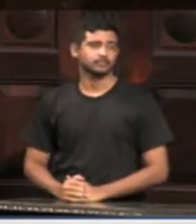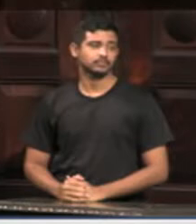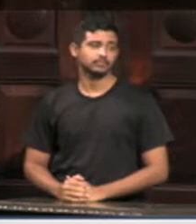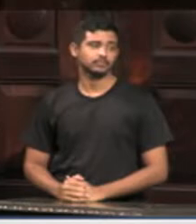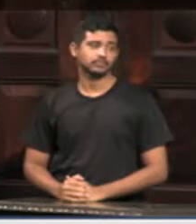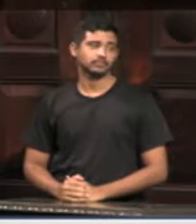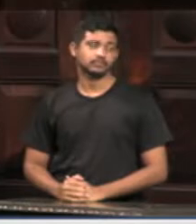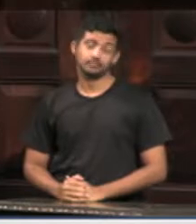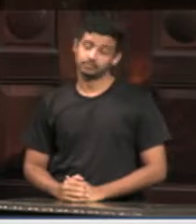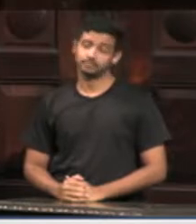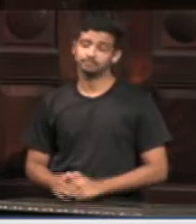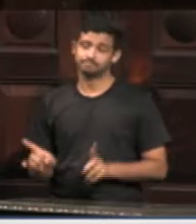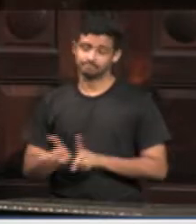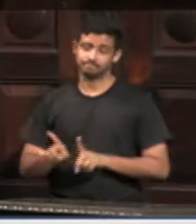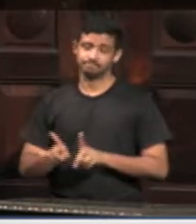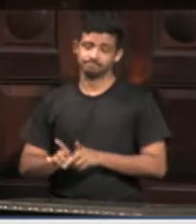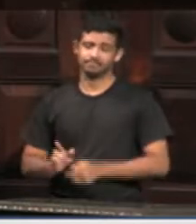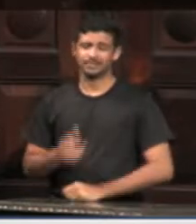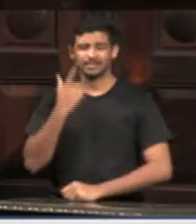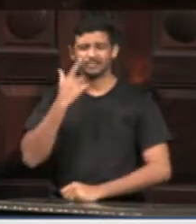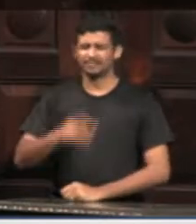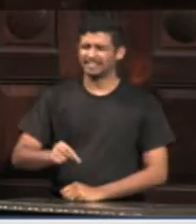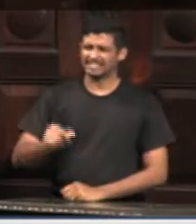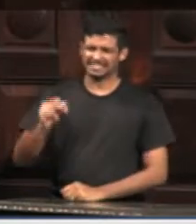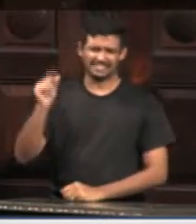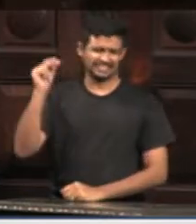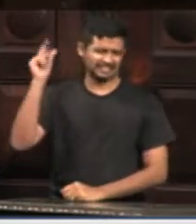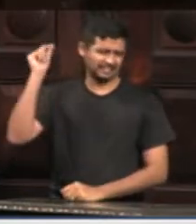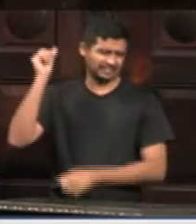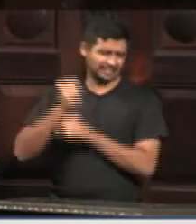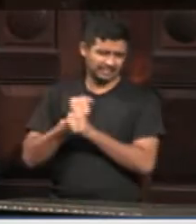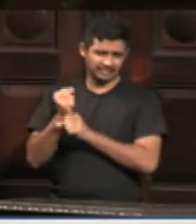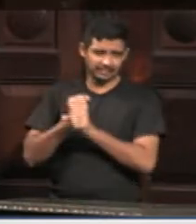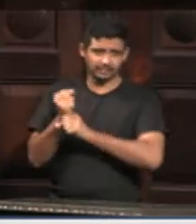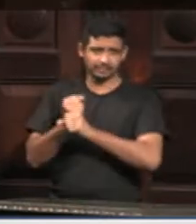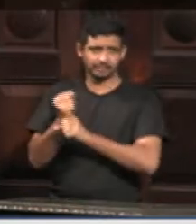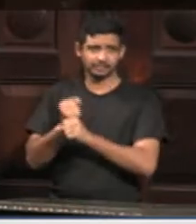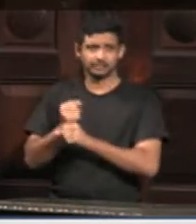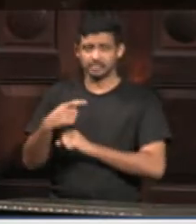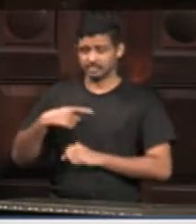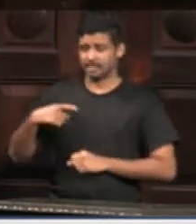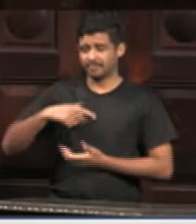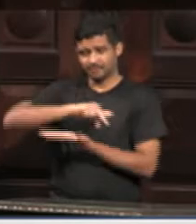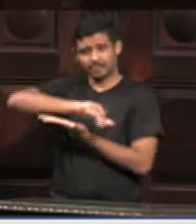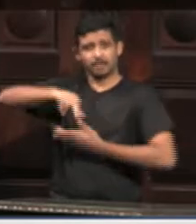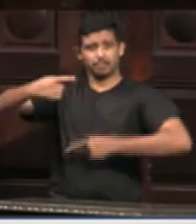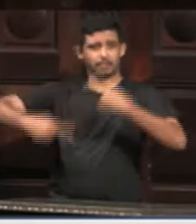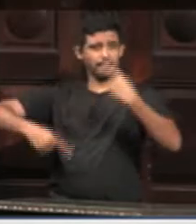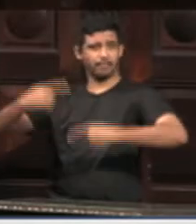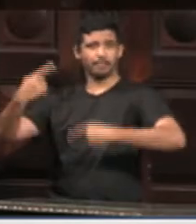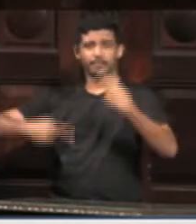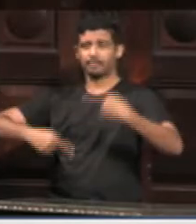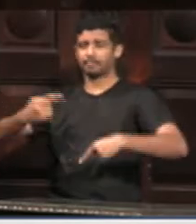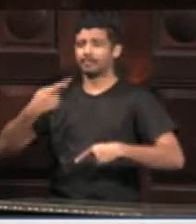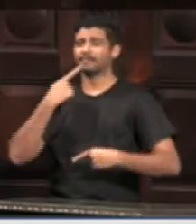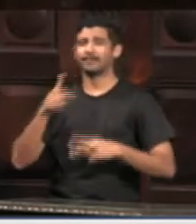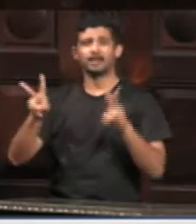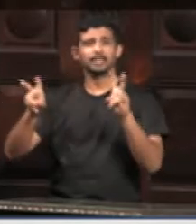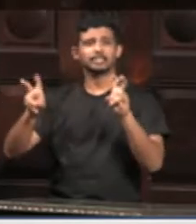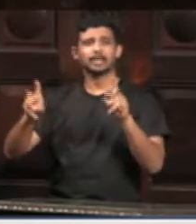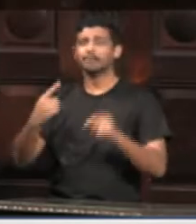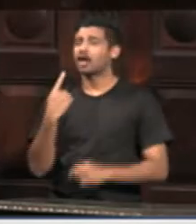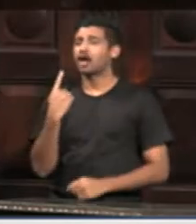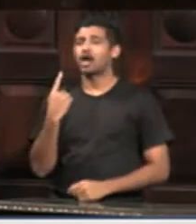Aliás, há anos atrás, houve debates tratando do Sistema Único de